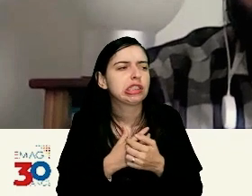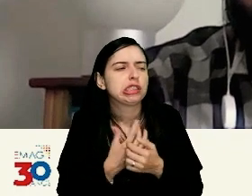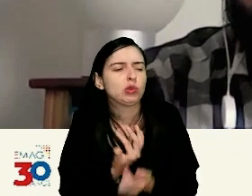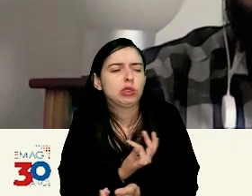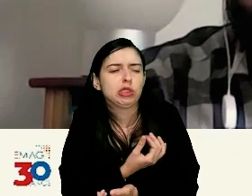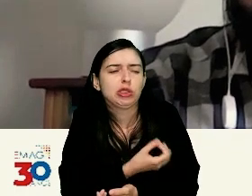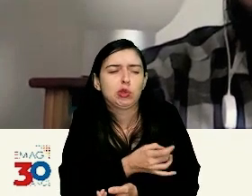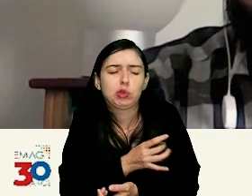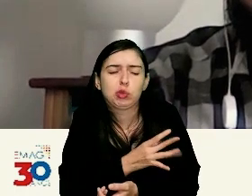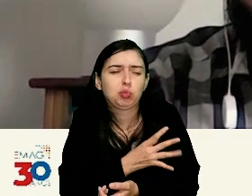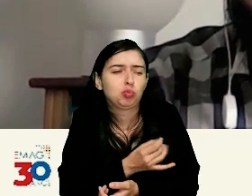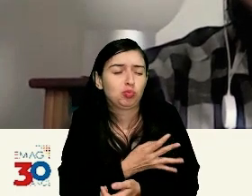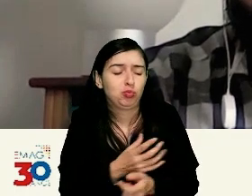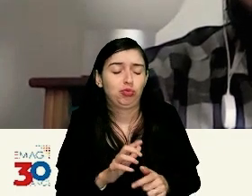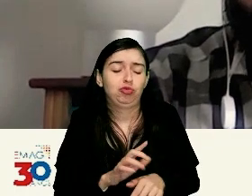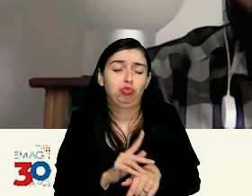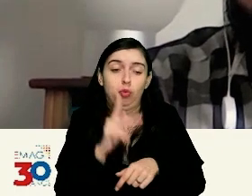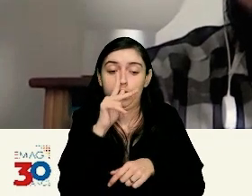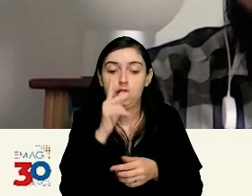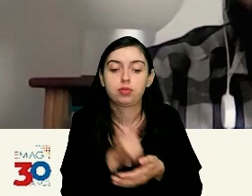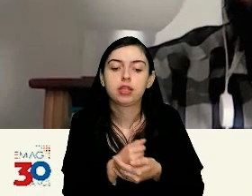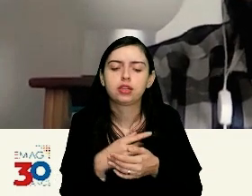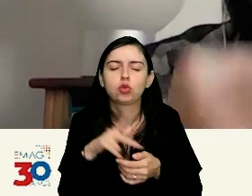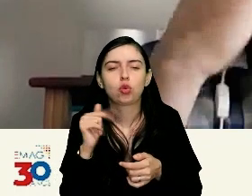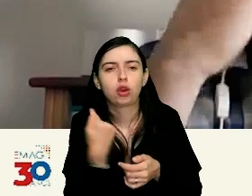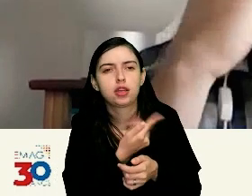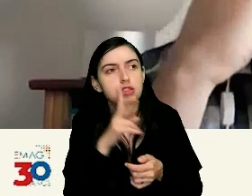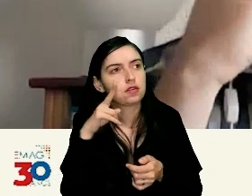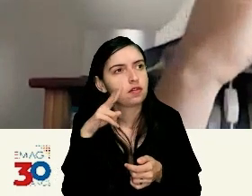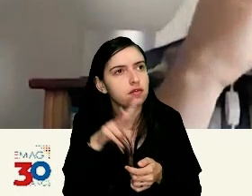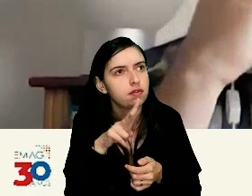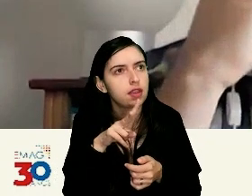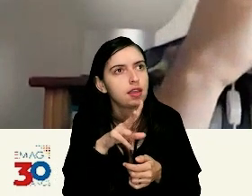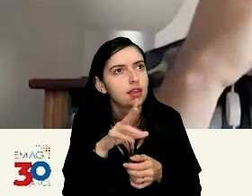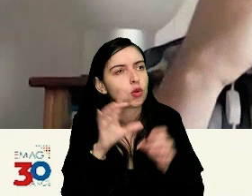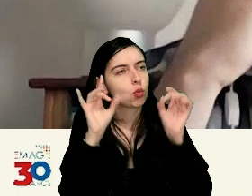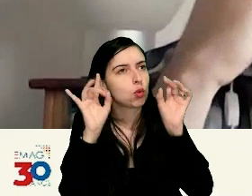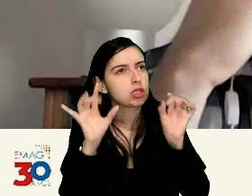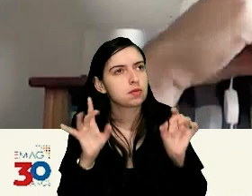sua, para que a gente desperte para as coisas mais essenciais das nossas vidas.